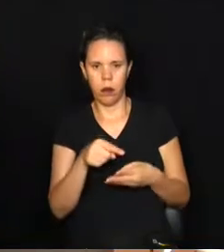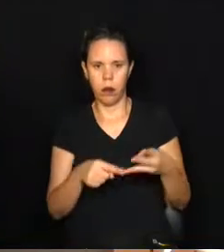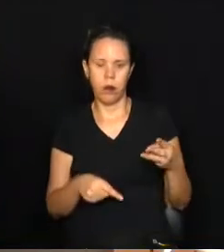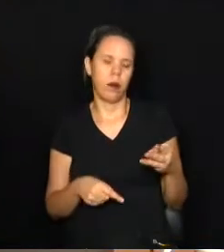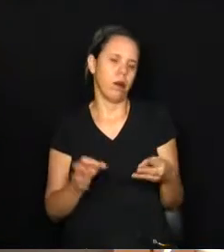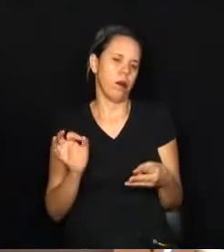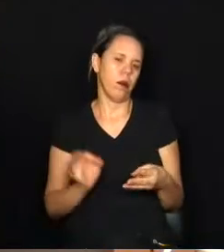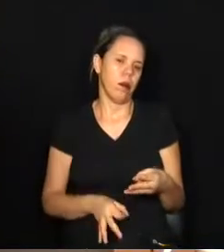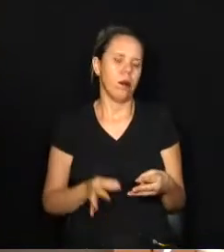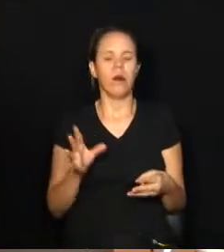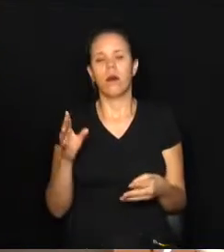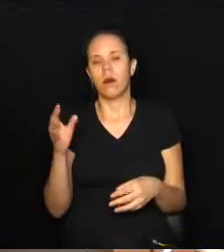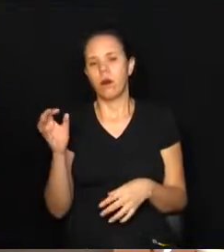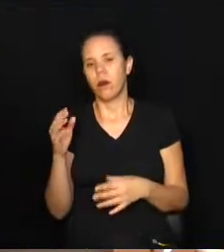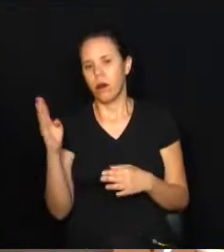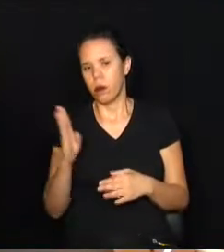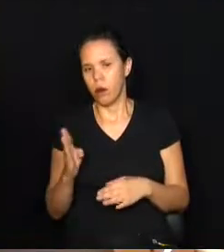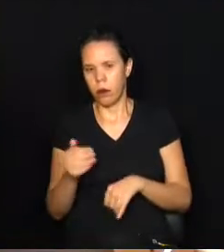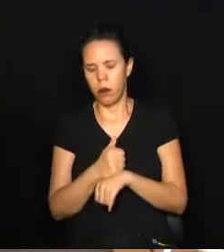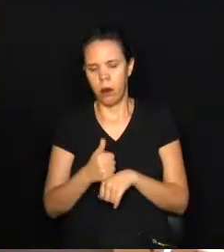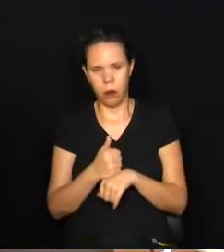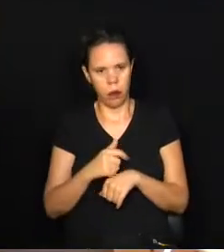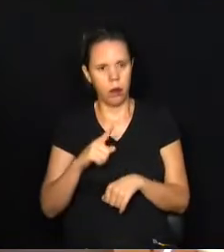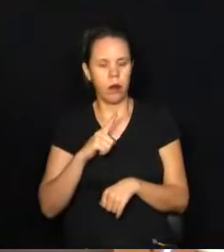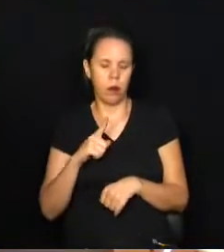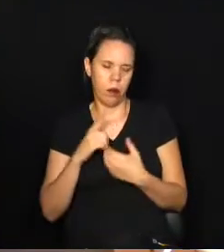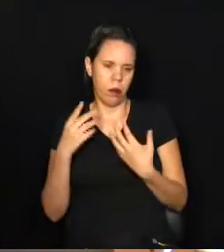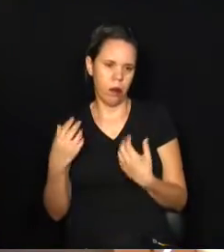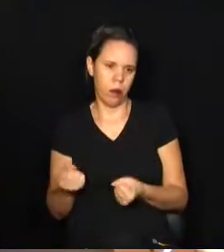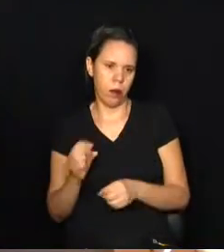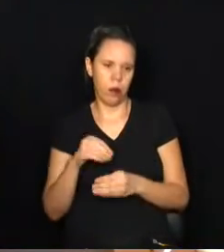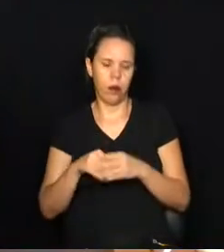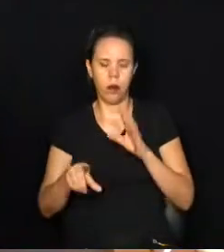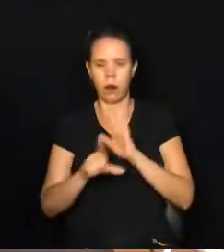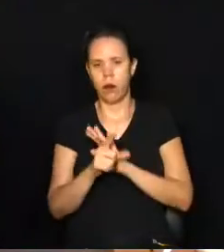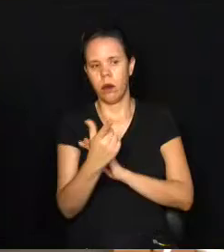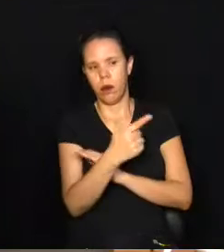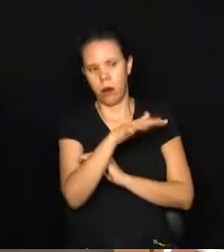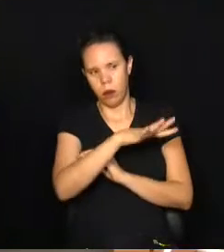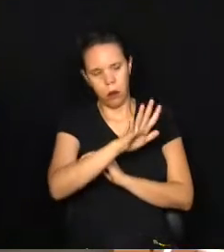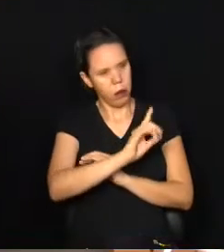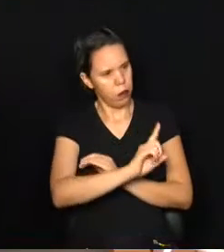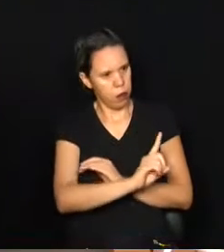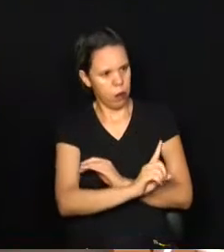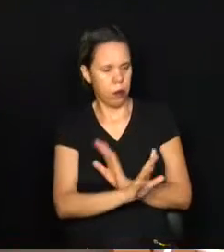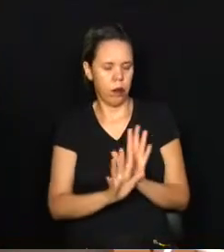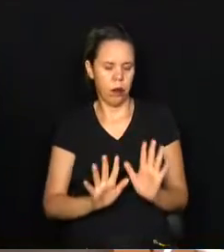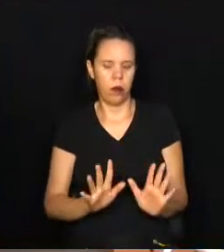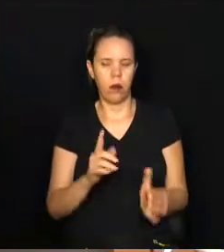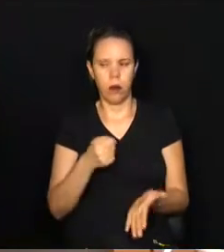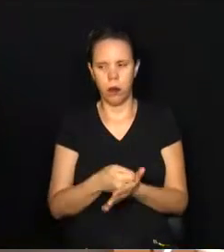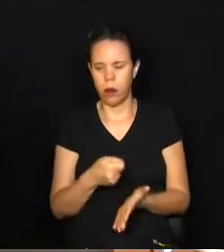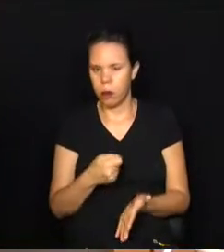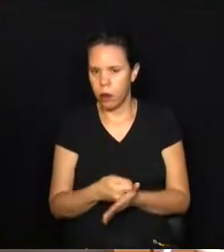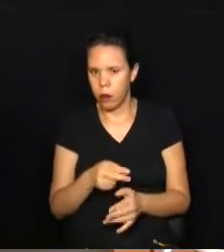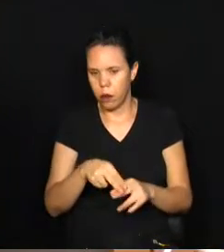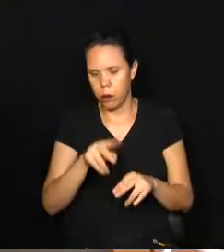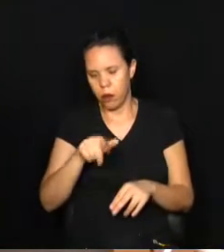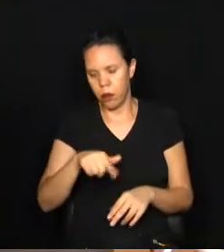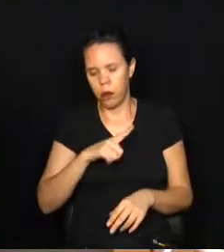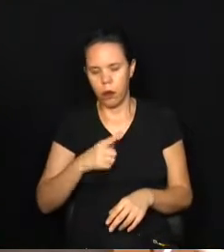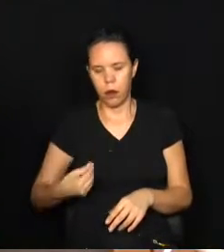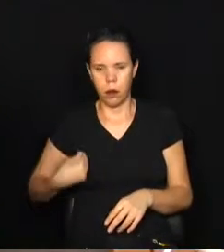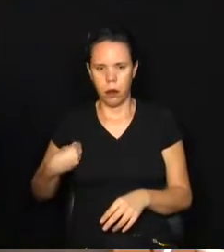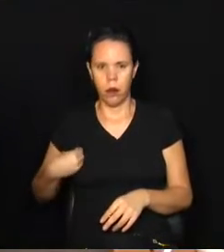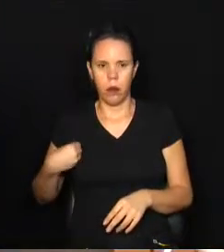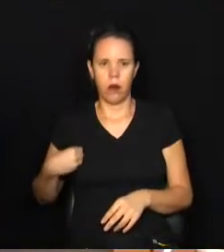das profissões no Brasil têm regulamentação, as demais não. E nem por isso existe essas grandes